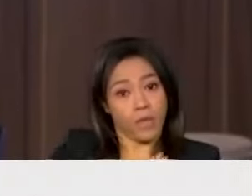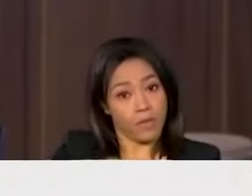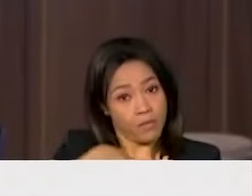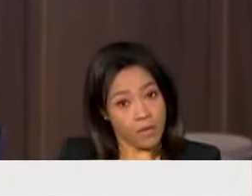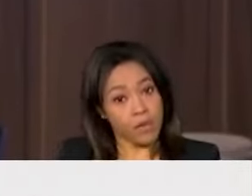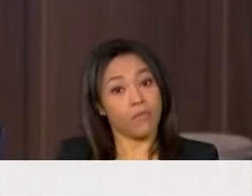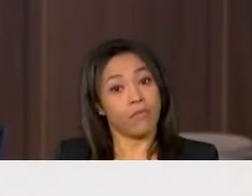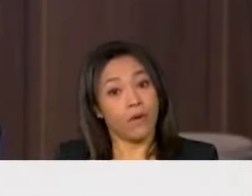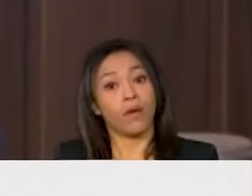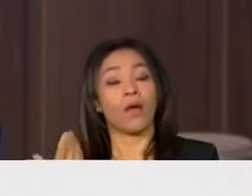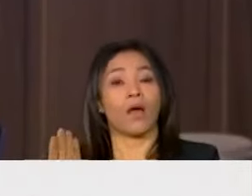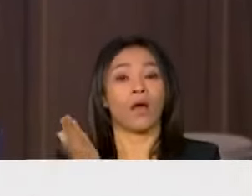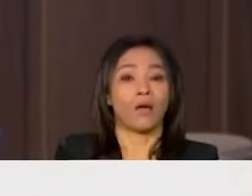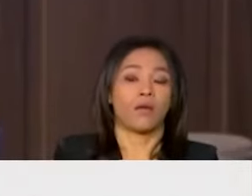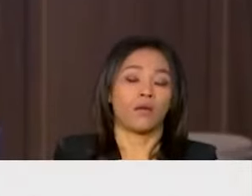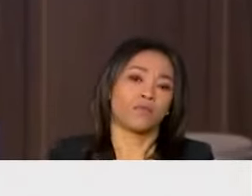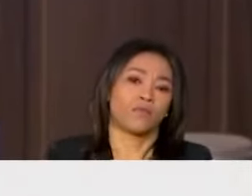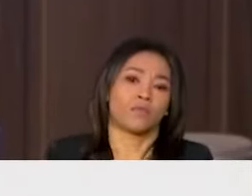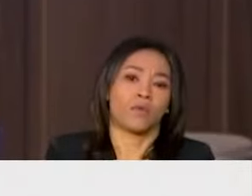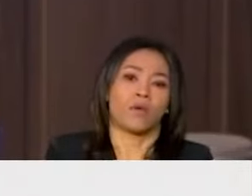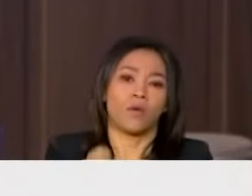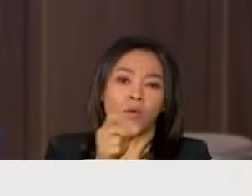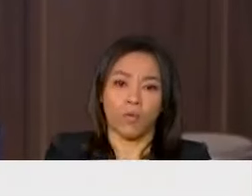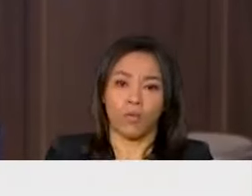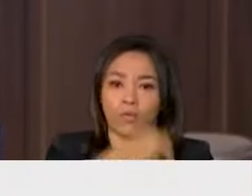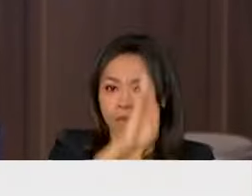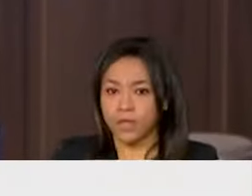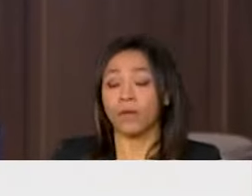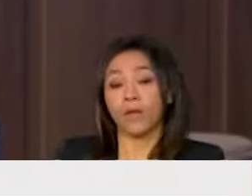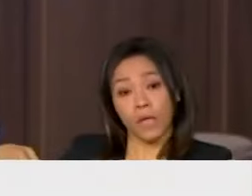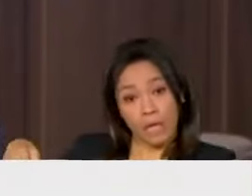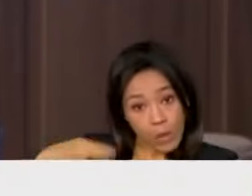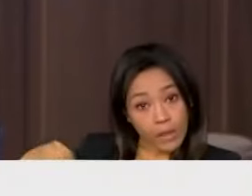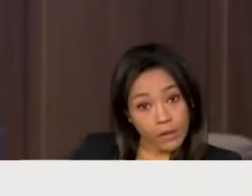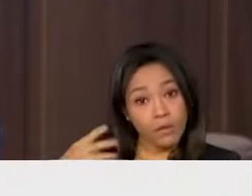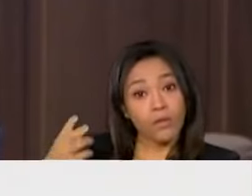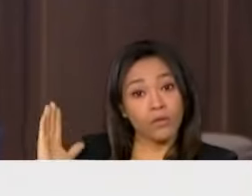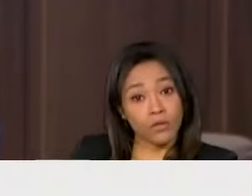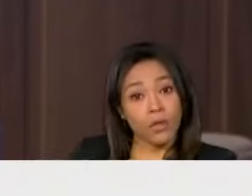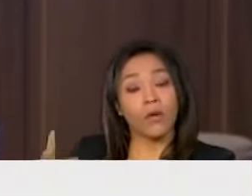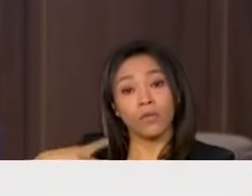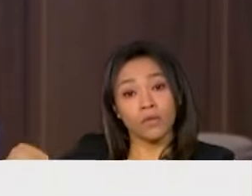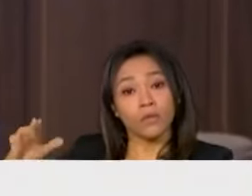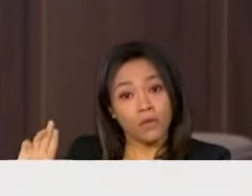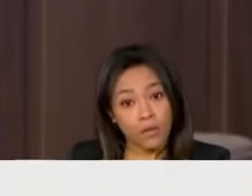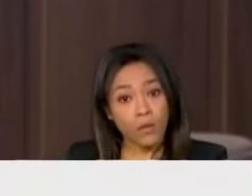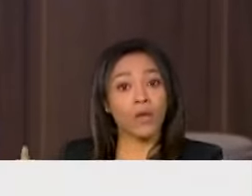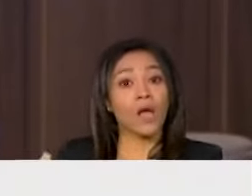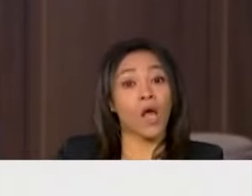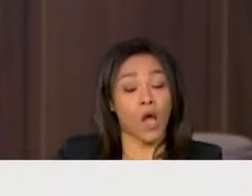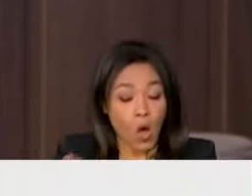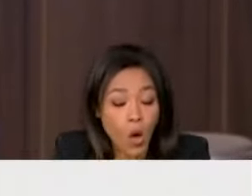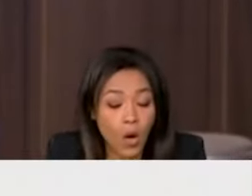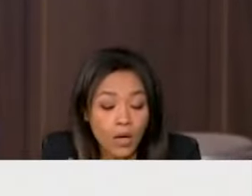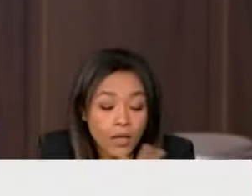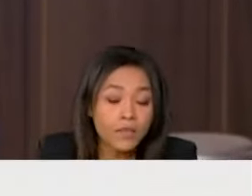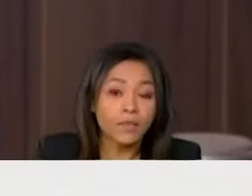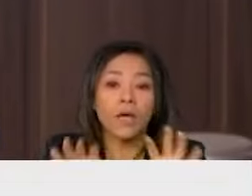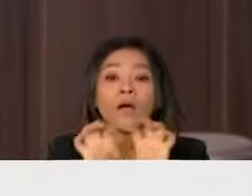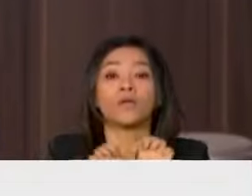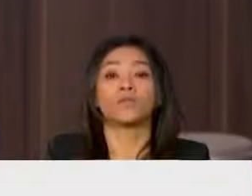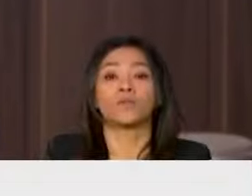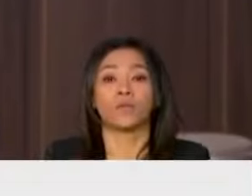brasileiro. Paralelo a isso, ele me recomendou a trabalhar toda a reestruturação da Defesa Civil. Isso não é agora, viu?